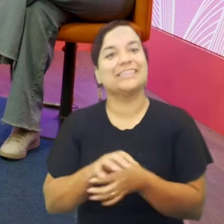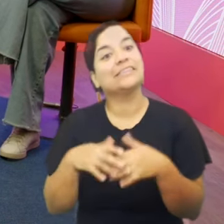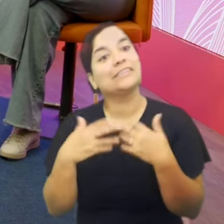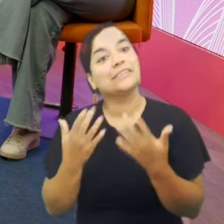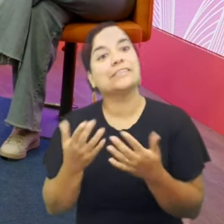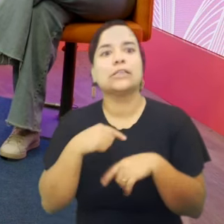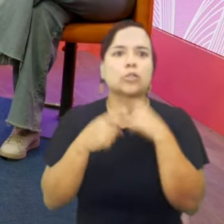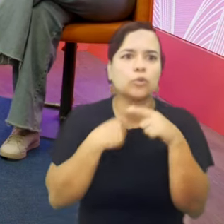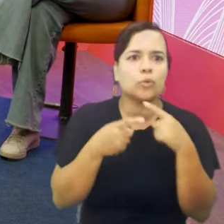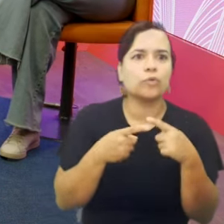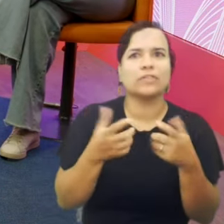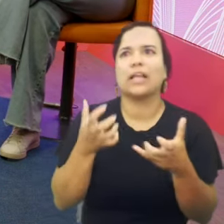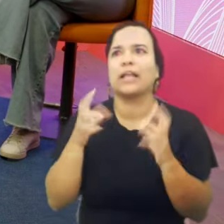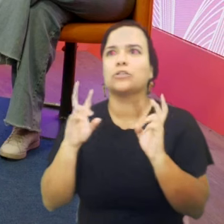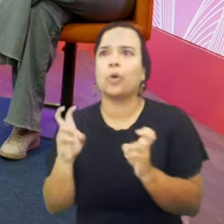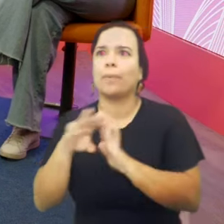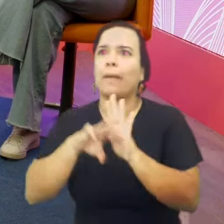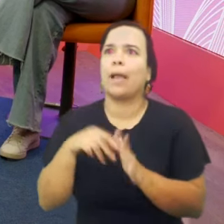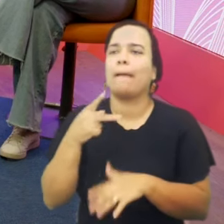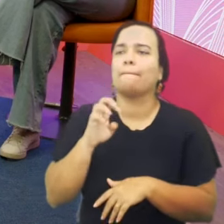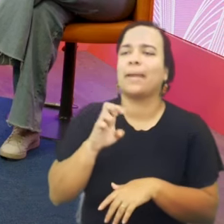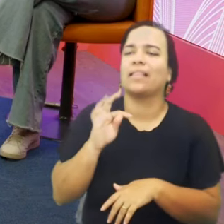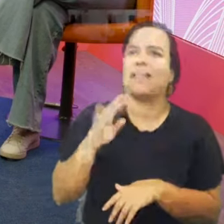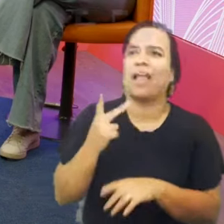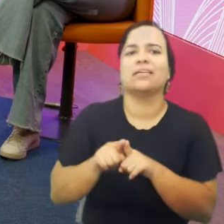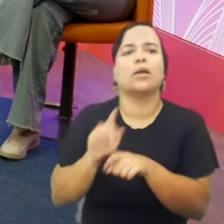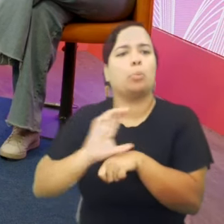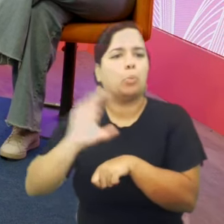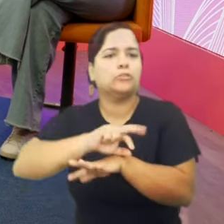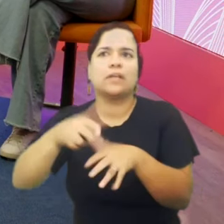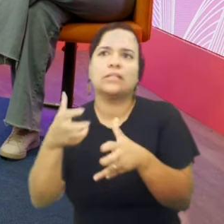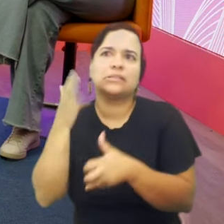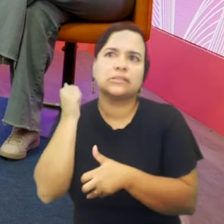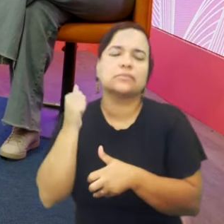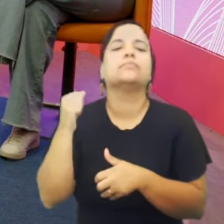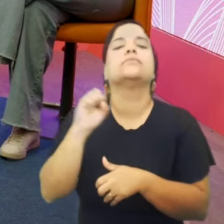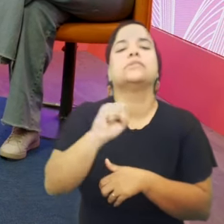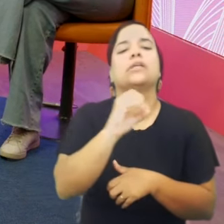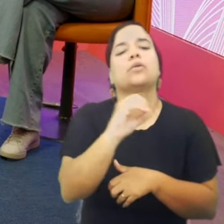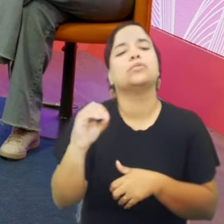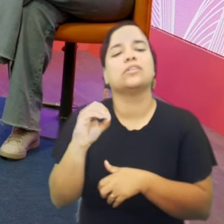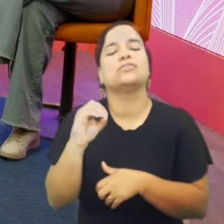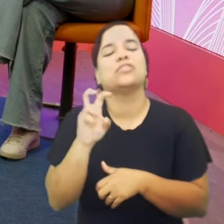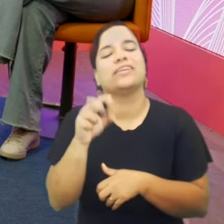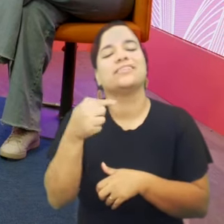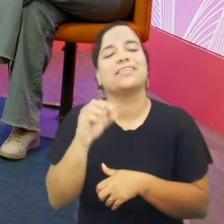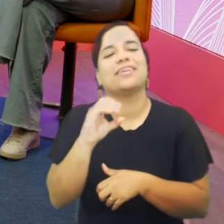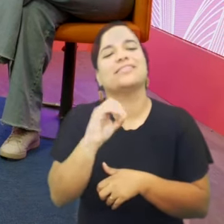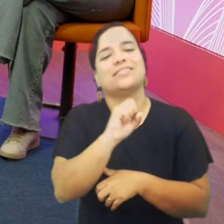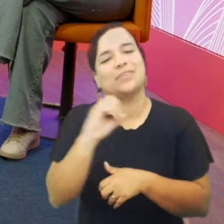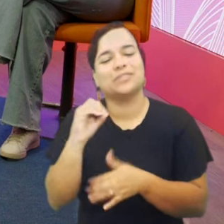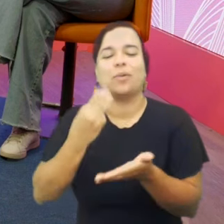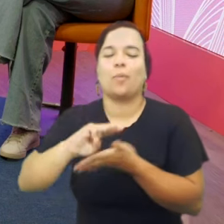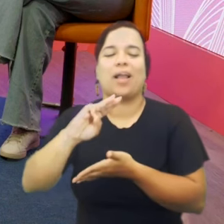tem uma dúvida, você quer saber do Empretec, você quer saber de cursos que essas mulheres incríveis falaram aqui? 0800 570 0800. Pode